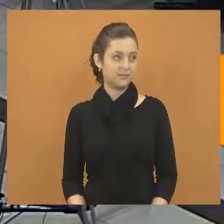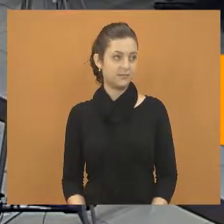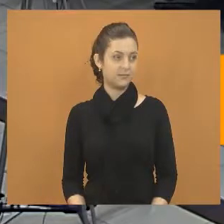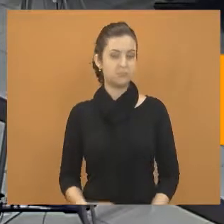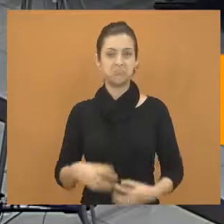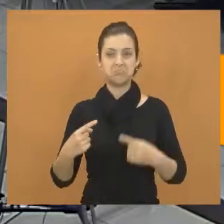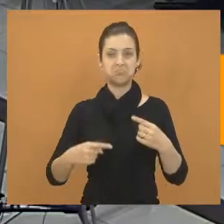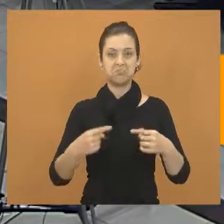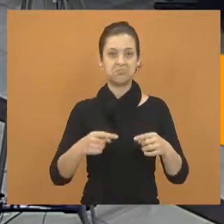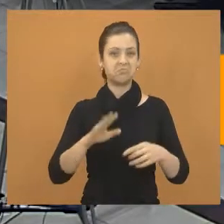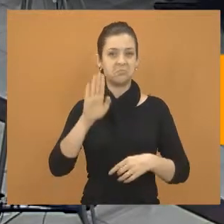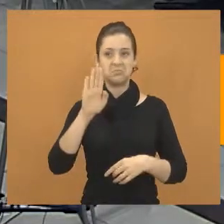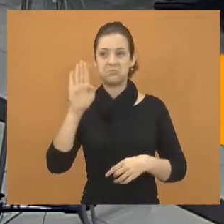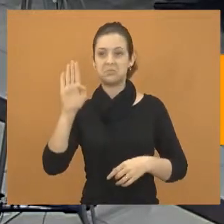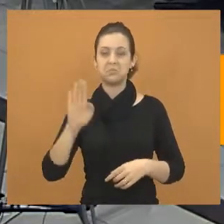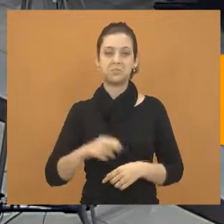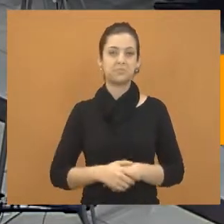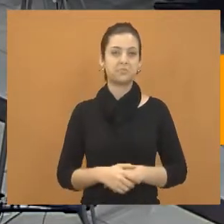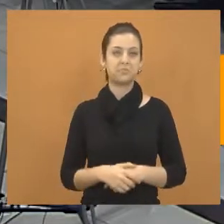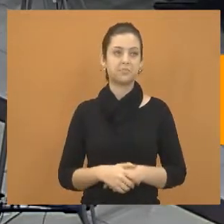Não havendo manifestação dos nobres pares,